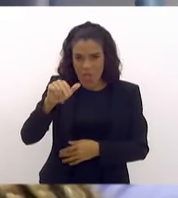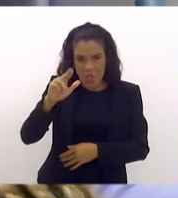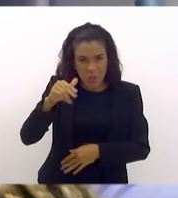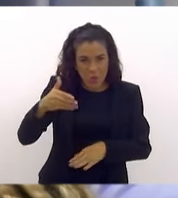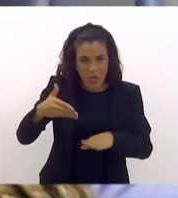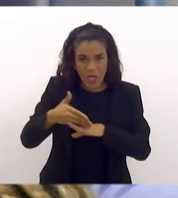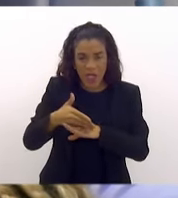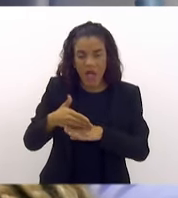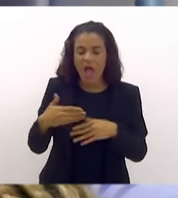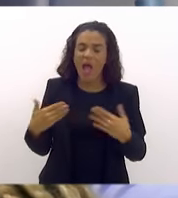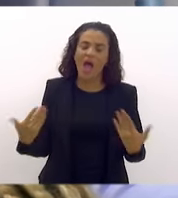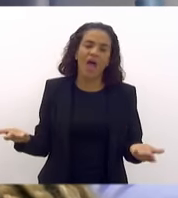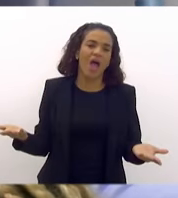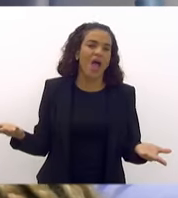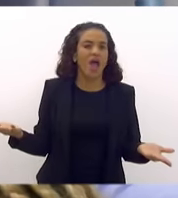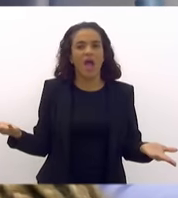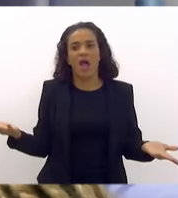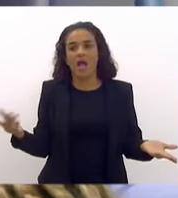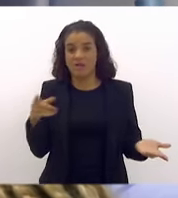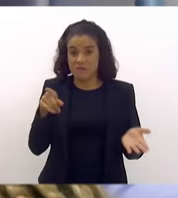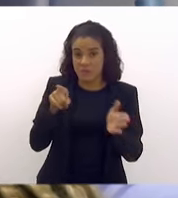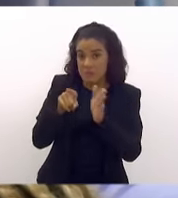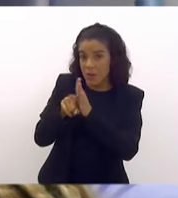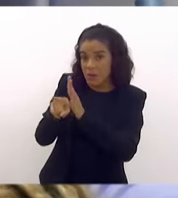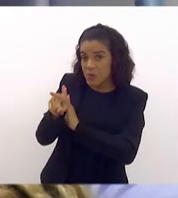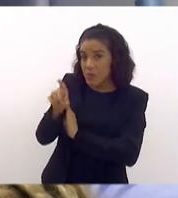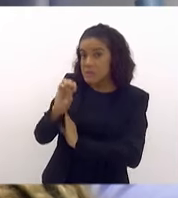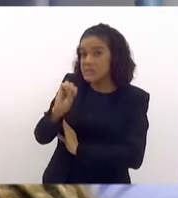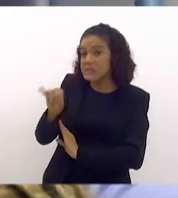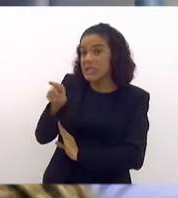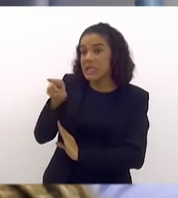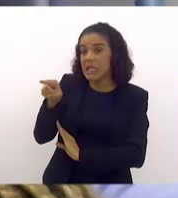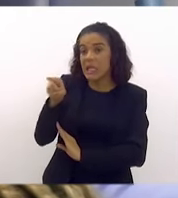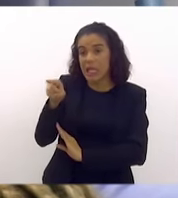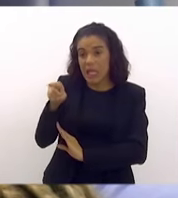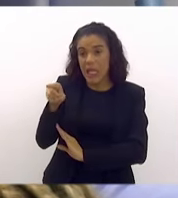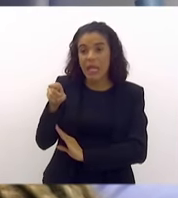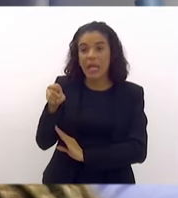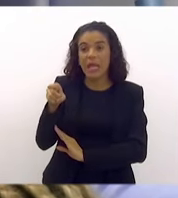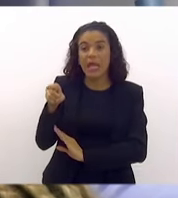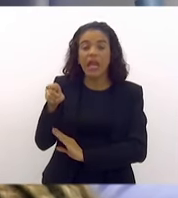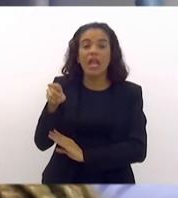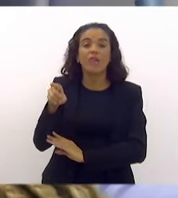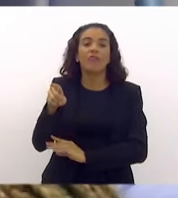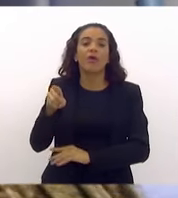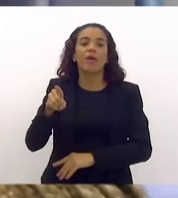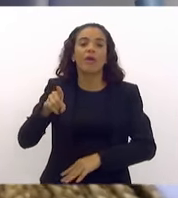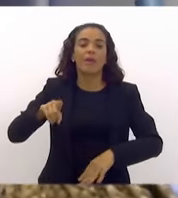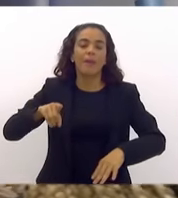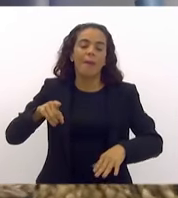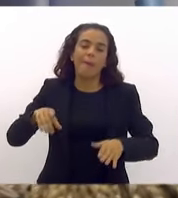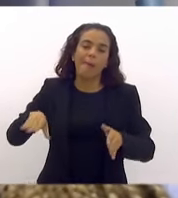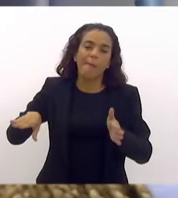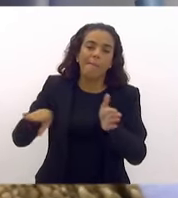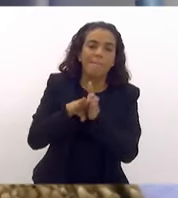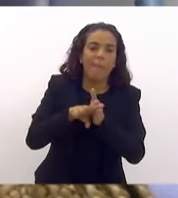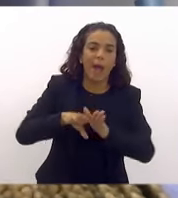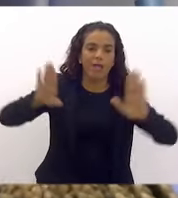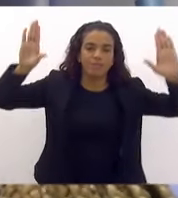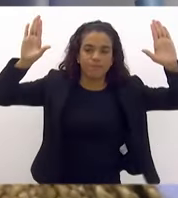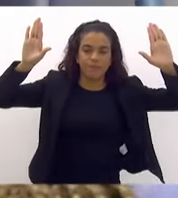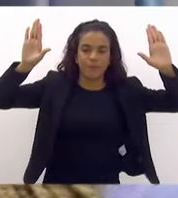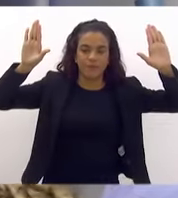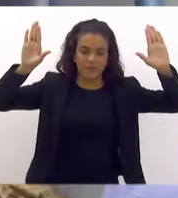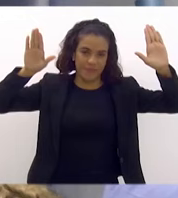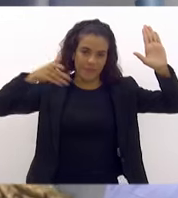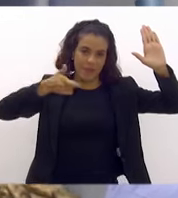ah mas você perguntou se ele foi sarque em algum momento pela polícia militar Ou seja é